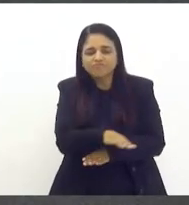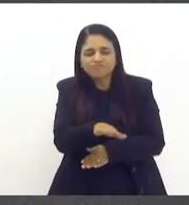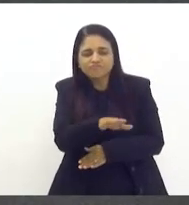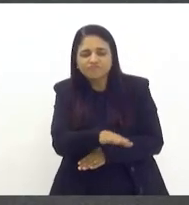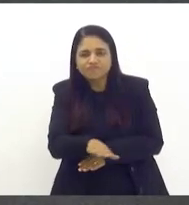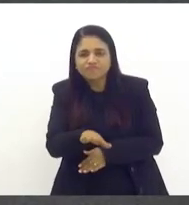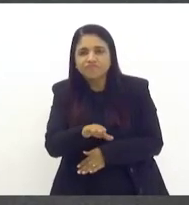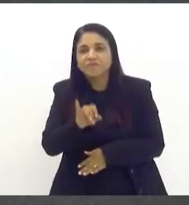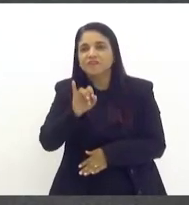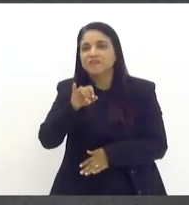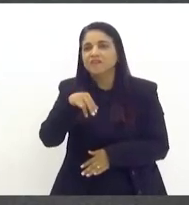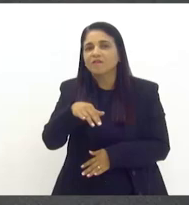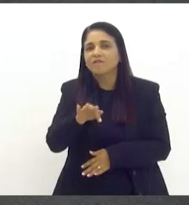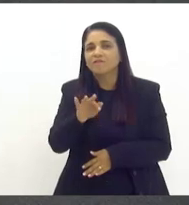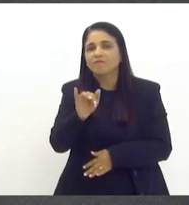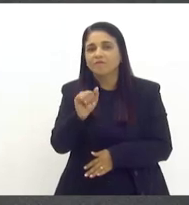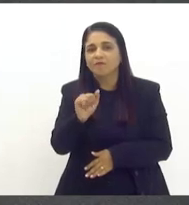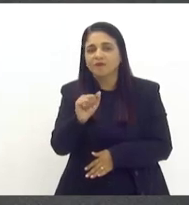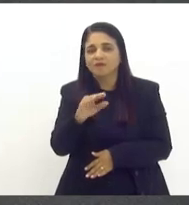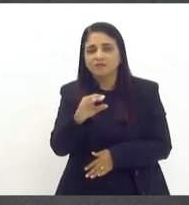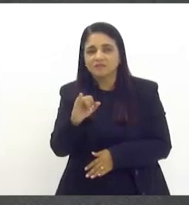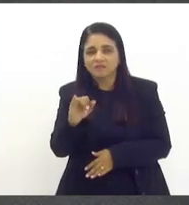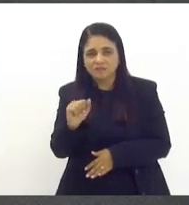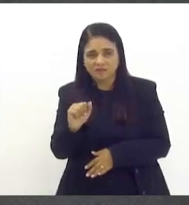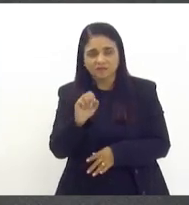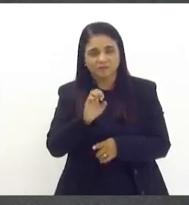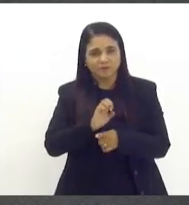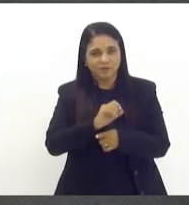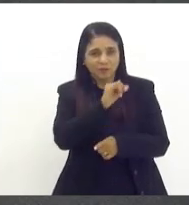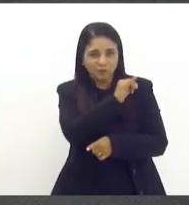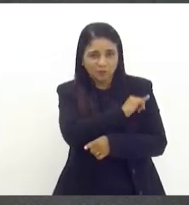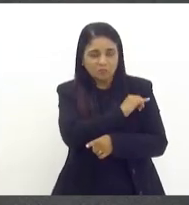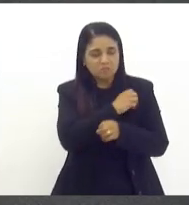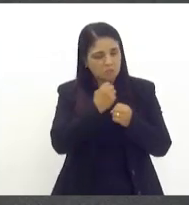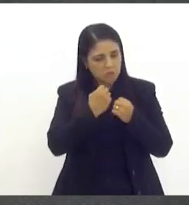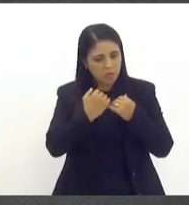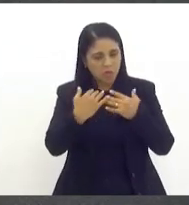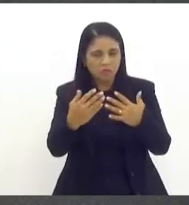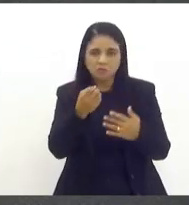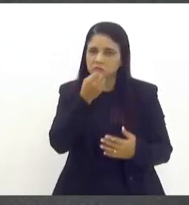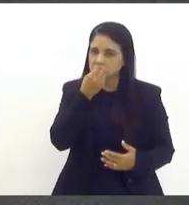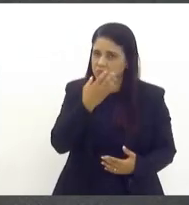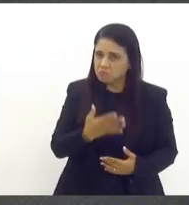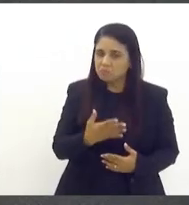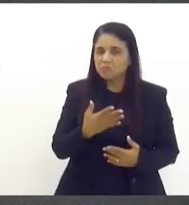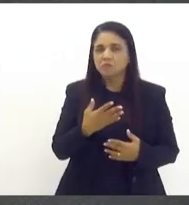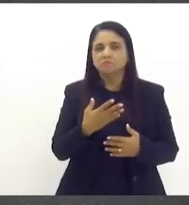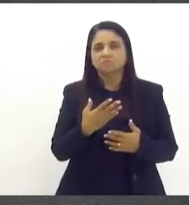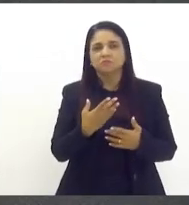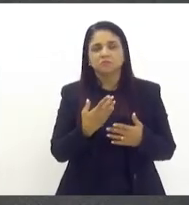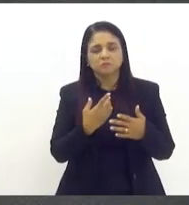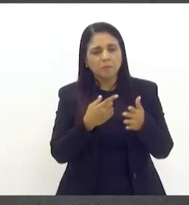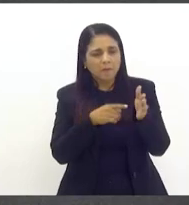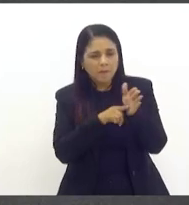do Estado do Rio de Janeiro uma audiência muito boa aonde levantamos